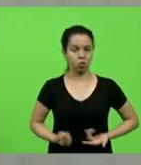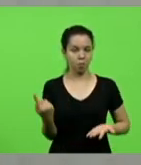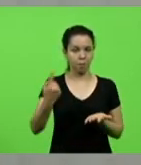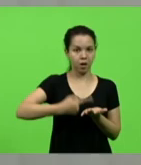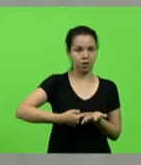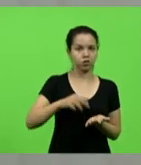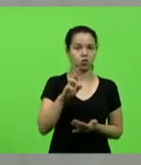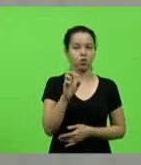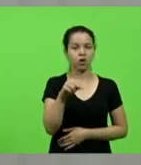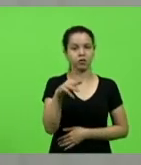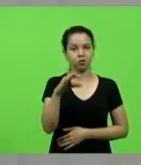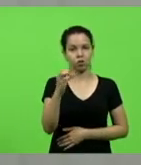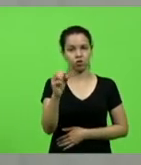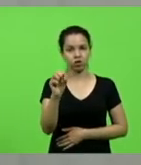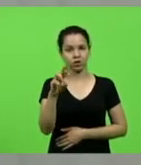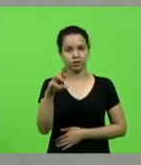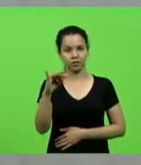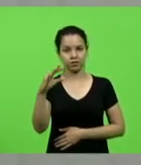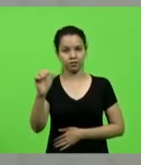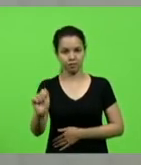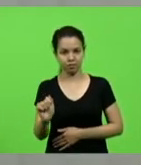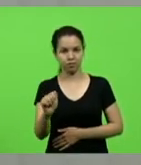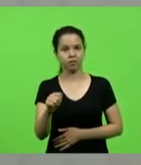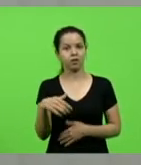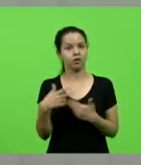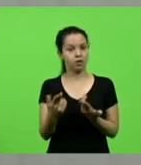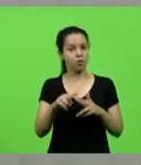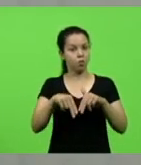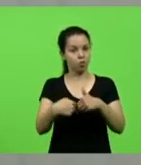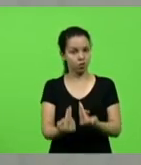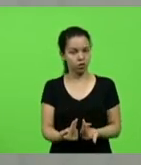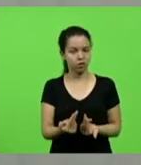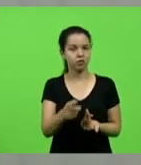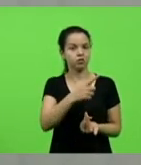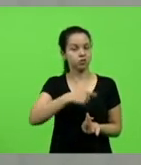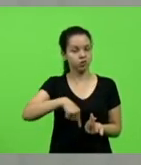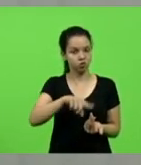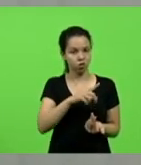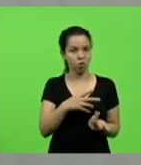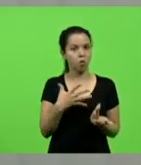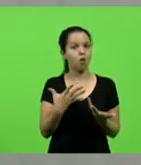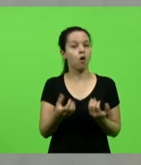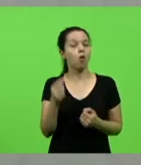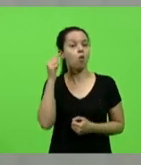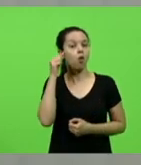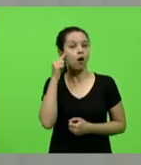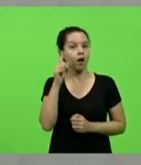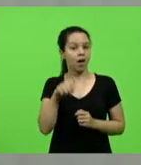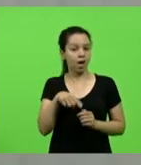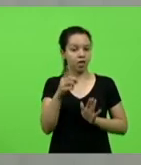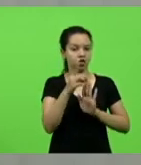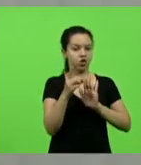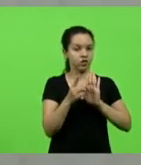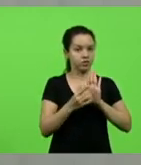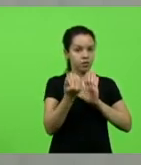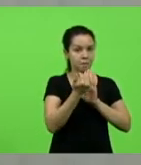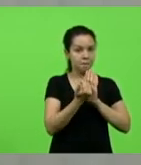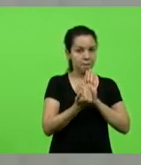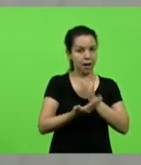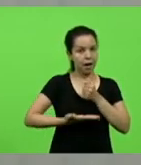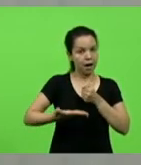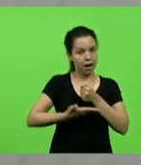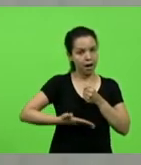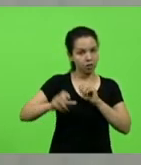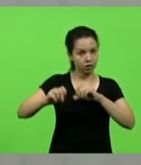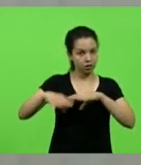Rica. Portanto, considerando que não se está a tratar de diretrizes e bases da educação nacional, mas